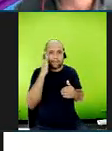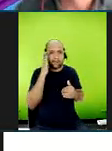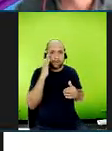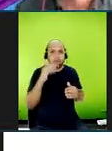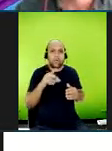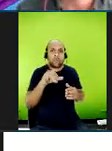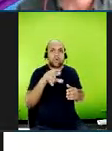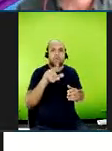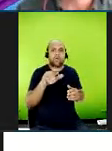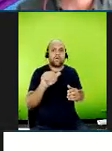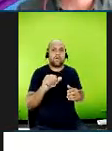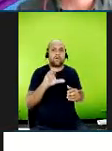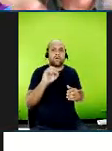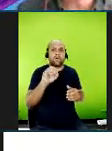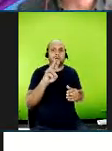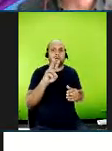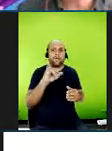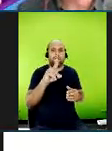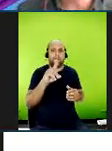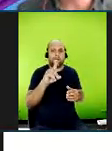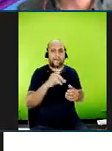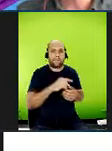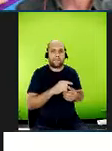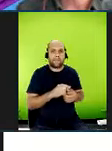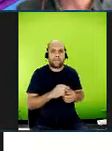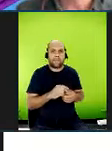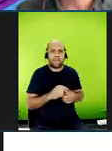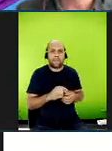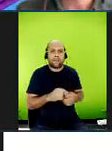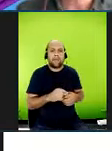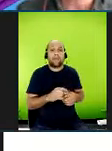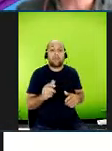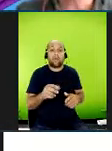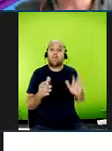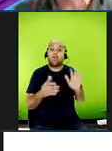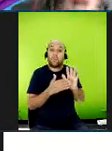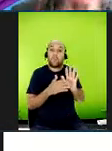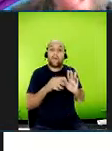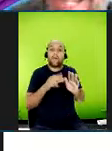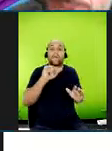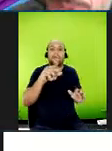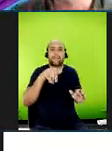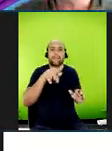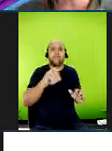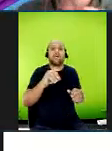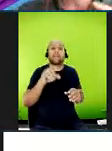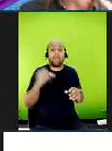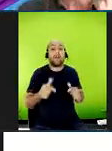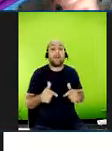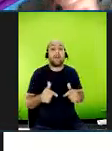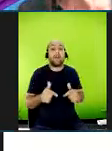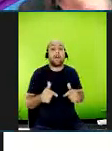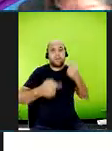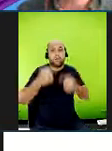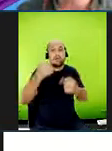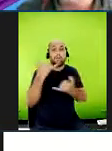né Tem uma pena e o programa Vai Que Cola é assim é um ato político e quando eles brincavam um para o outro